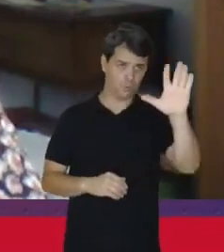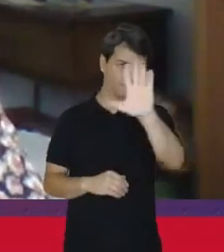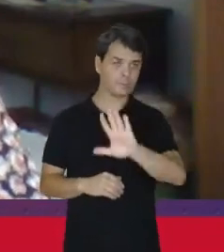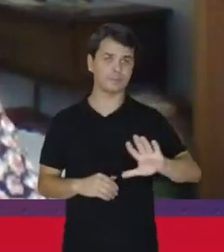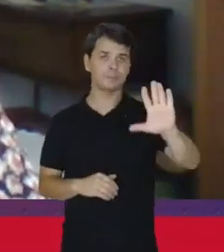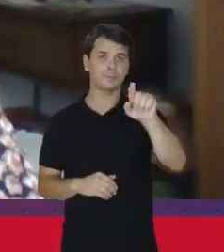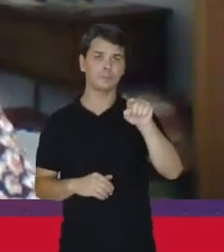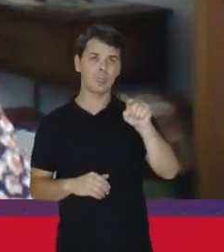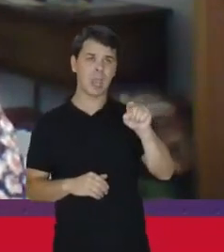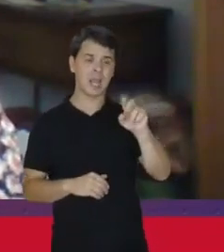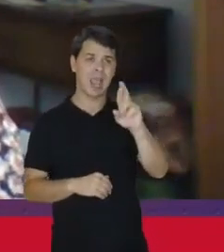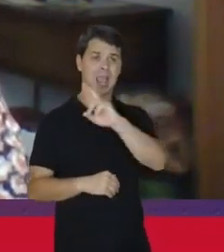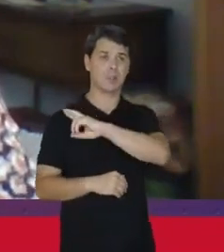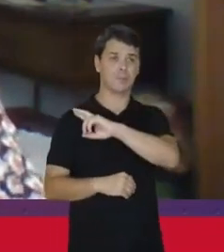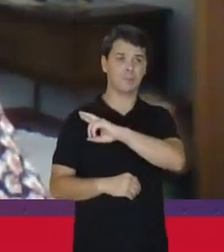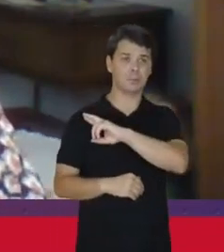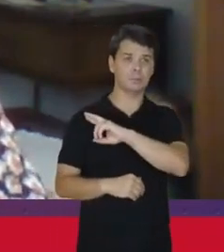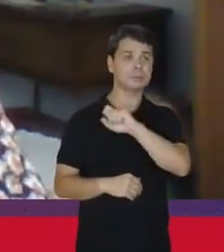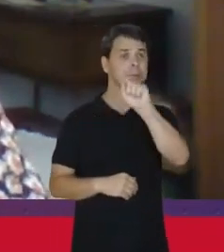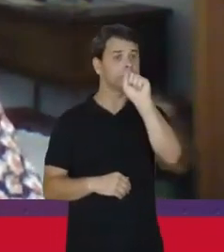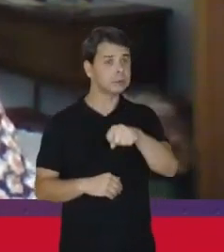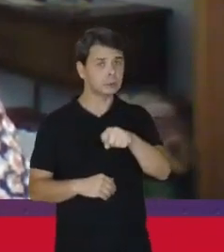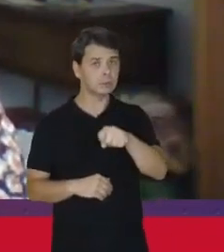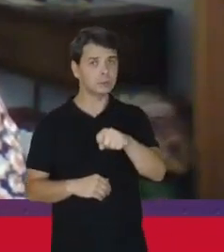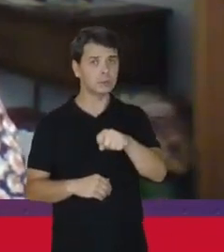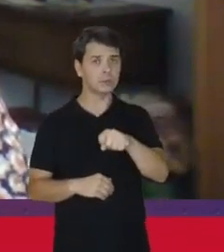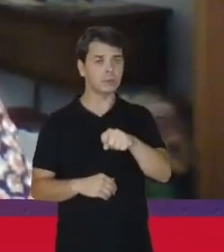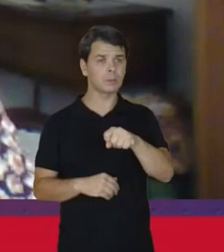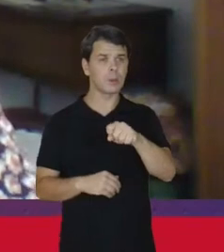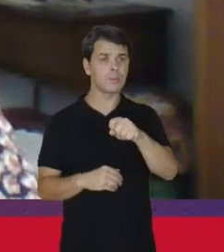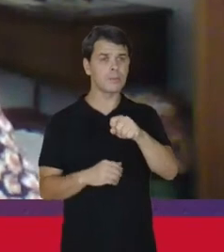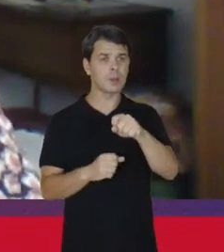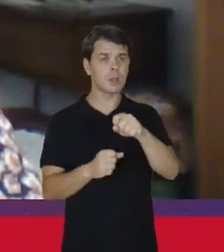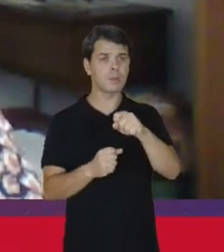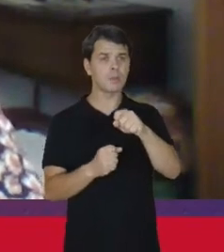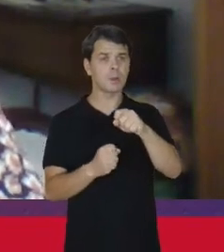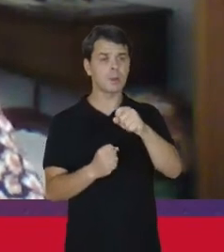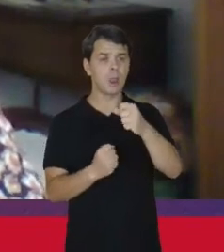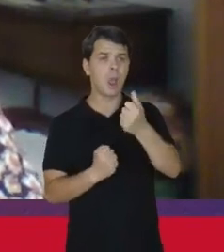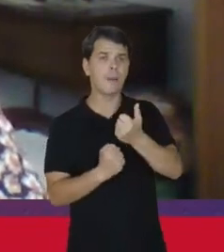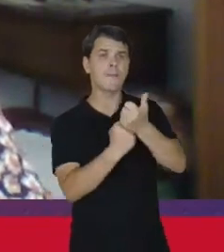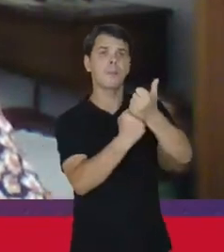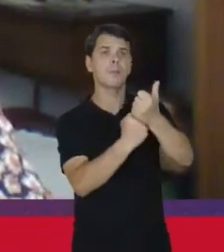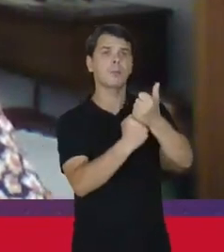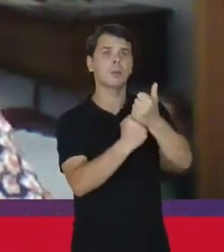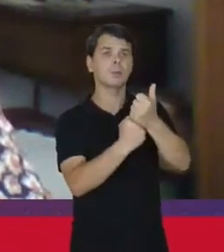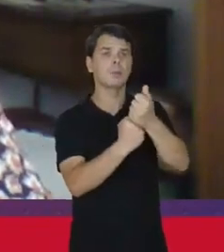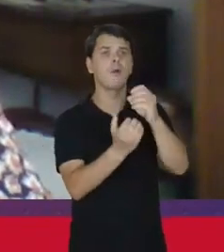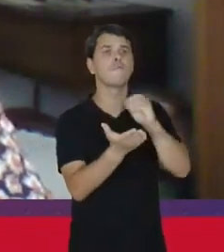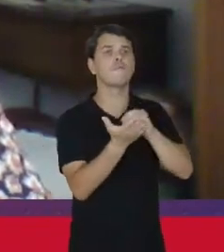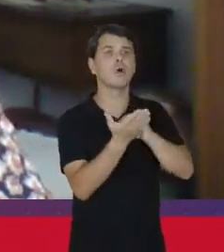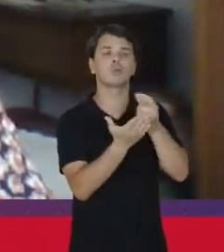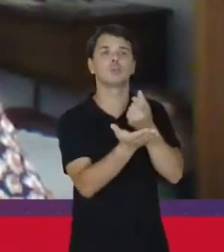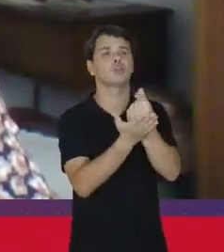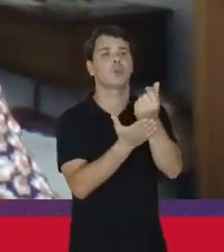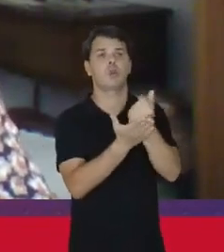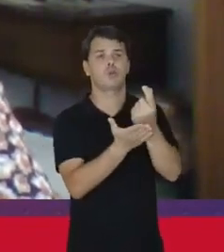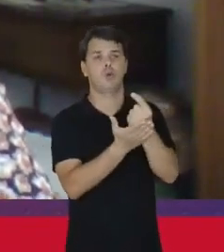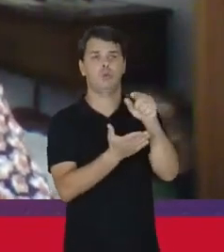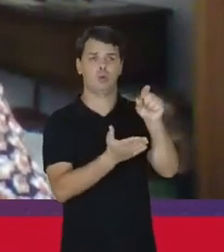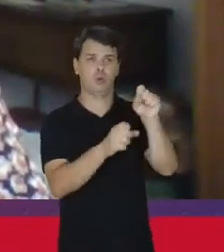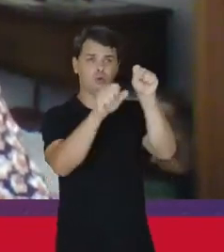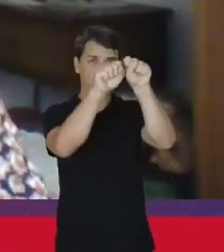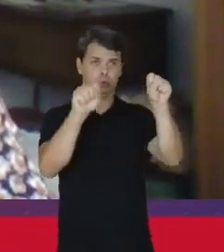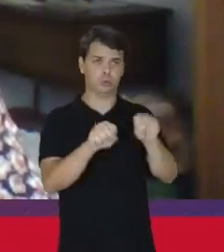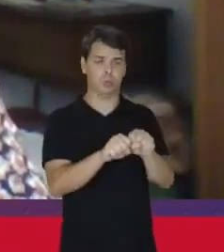federal, ele é responsável, sim, pela cobertura de eventuais insuficiências financeiras do